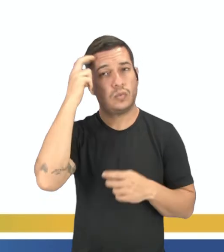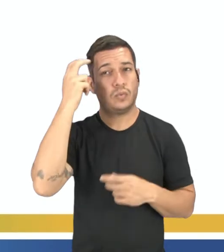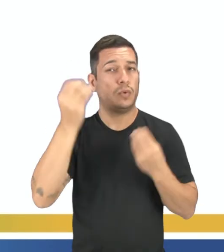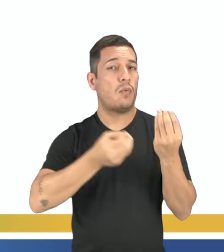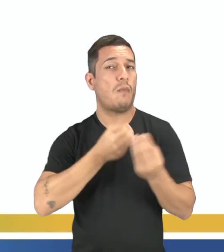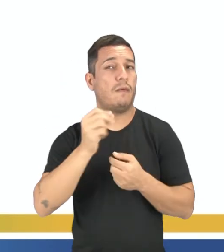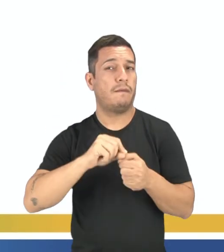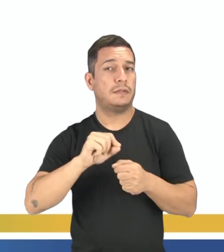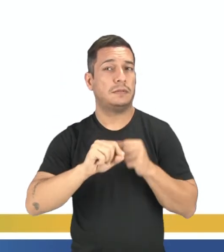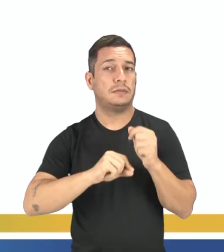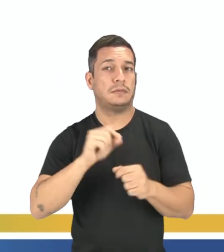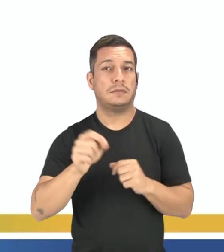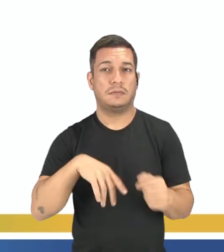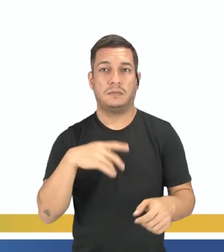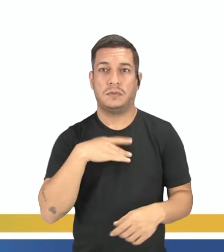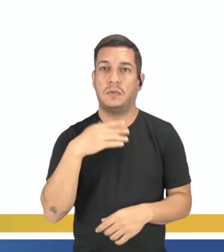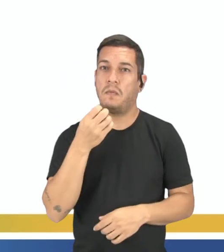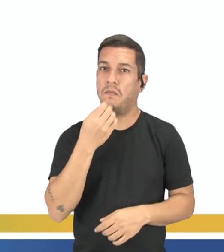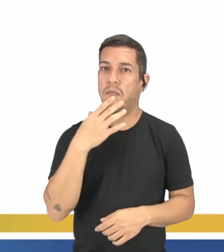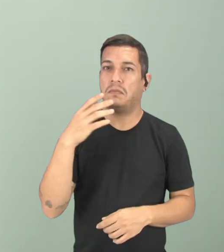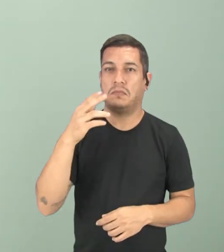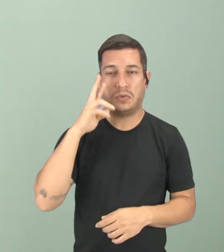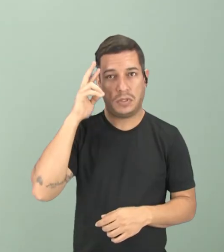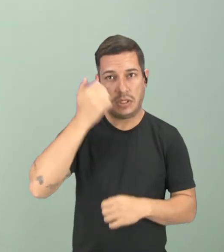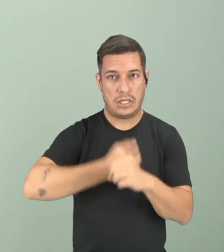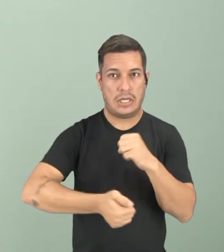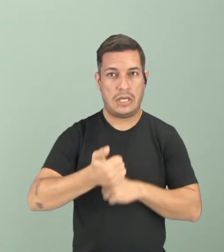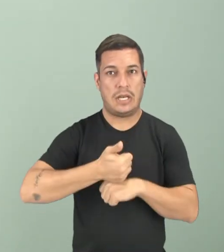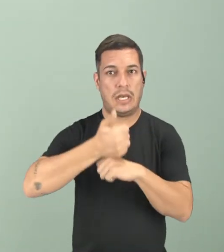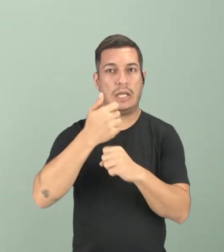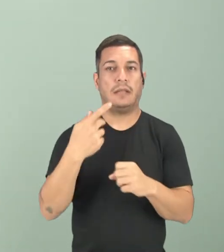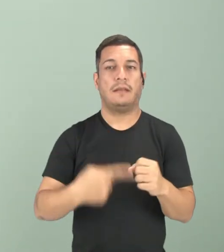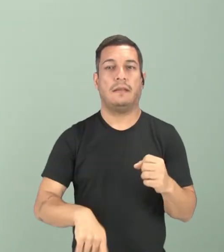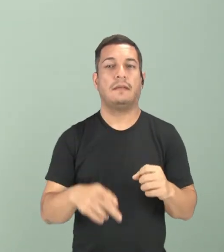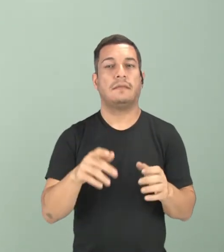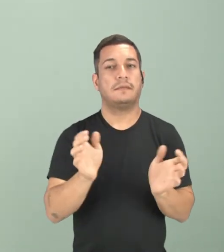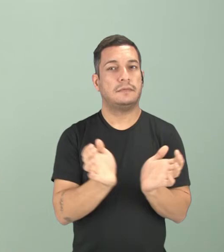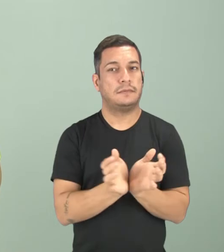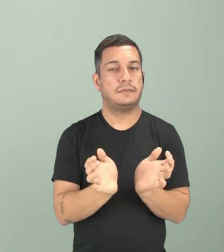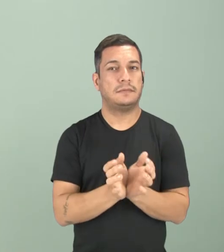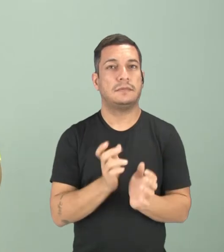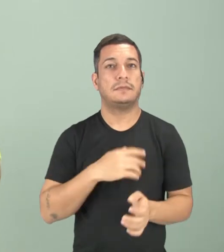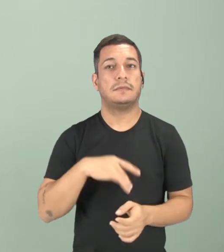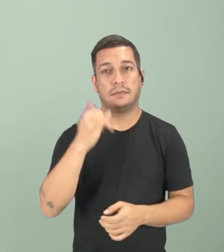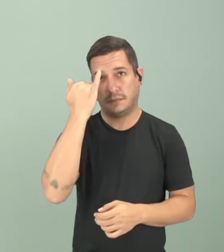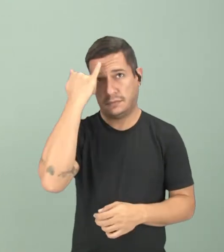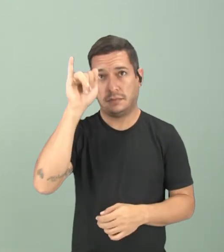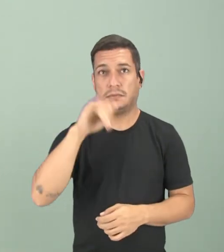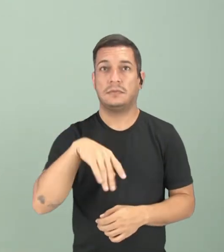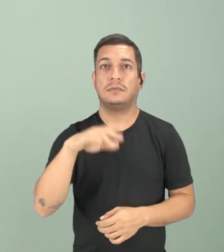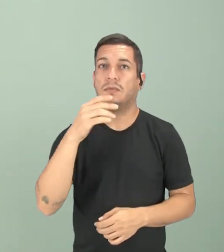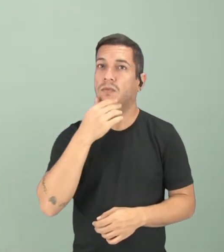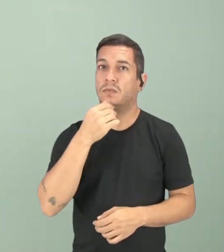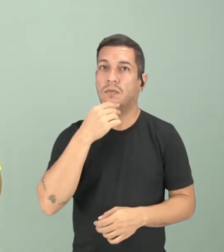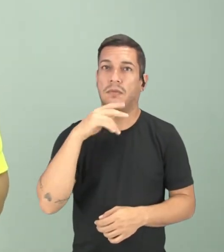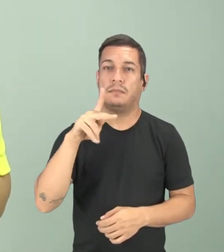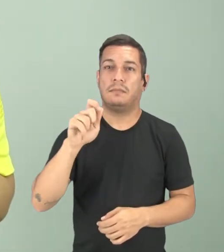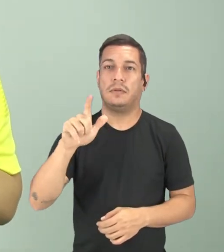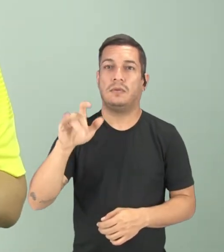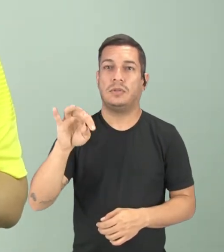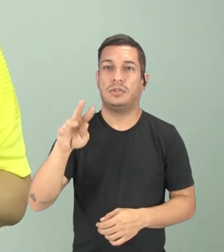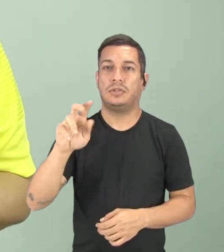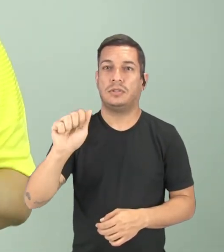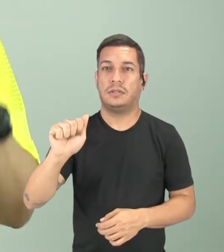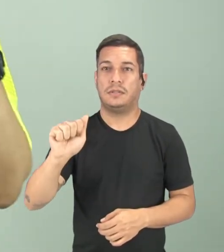de como você vai fazer para se tornar um grande pajé, um grande homem dentro dessa etnia. O criador aí foi o antropólogo